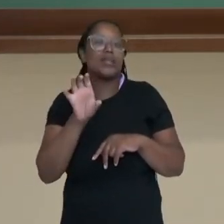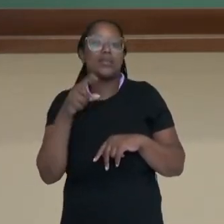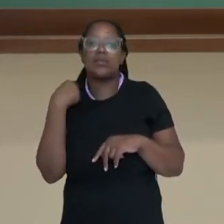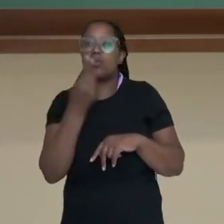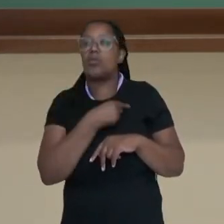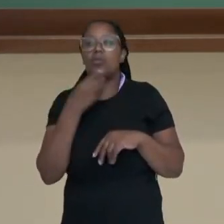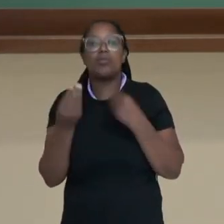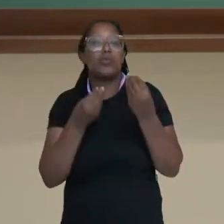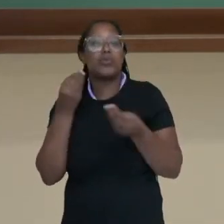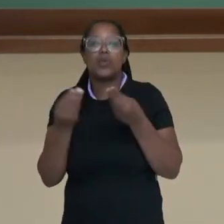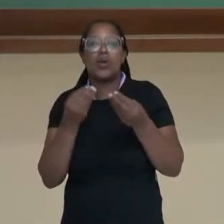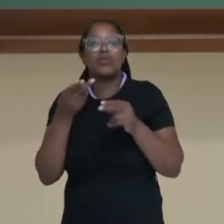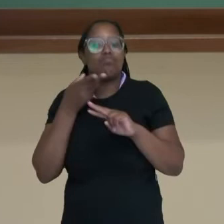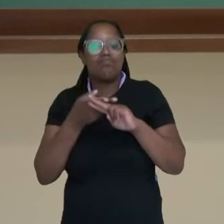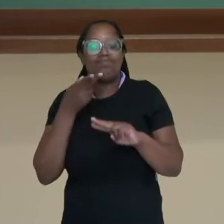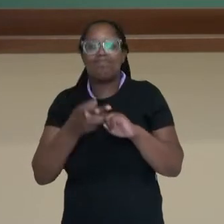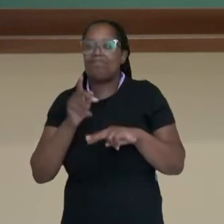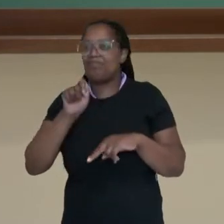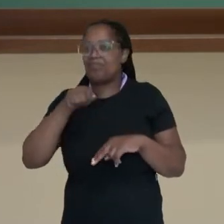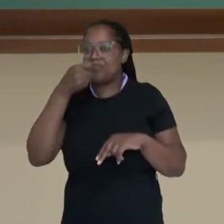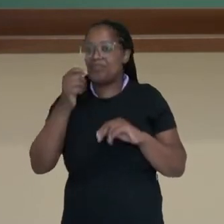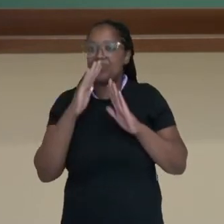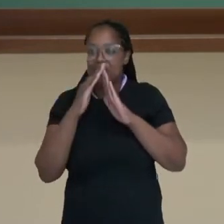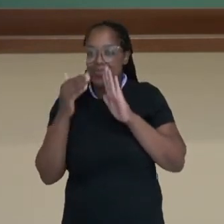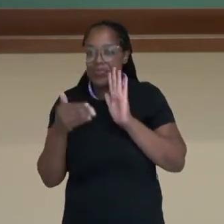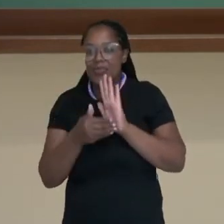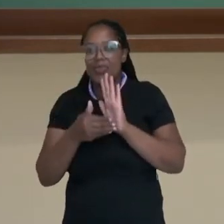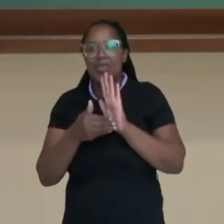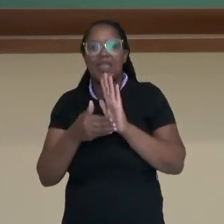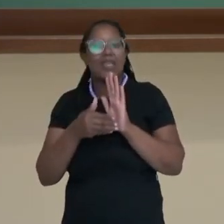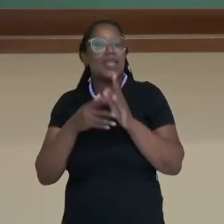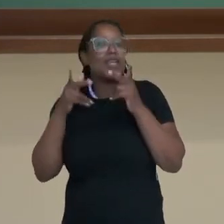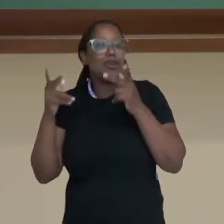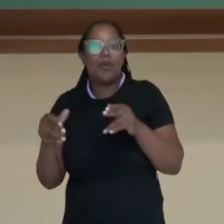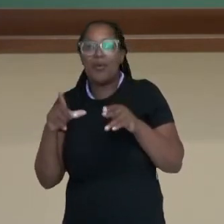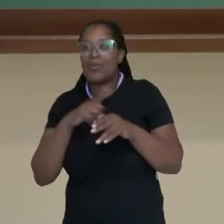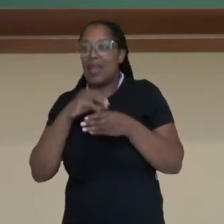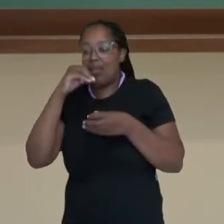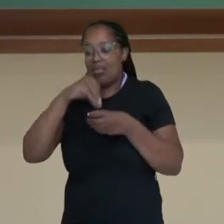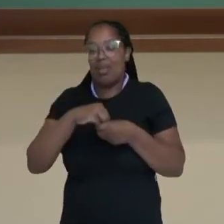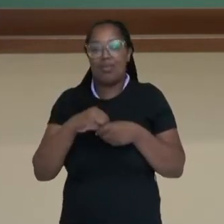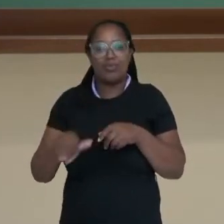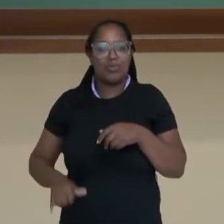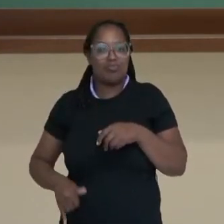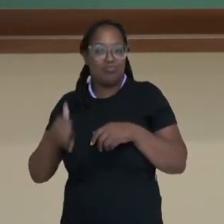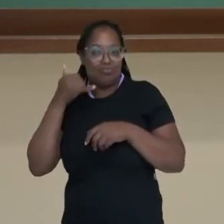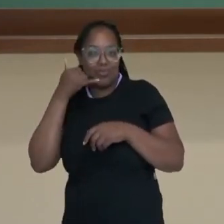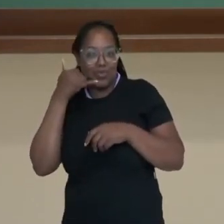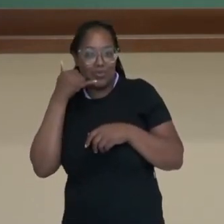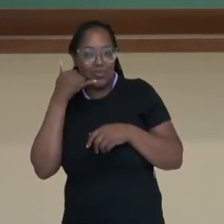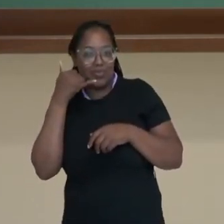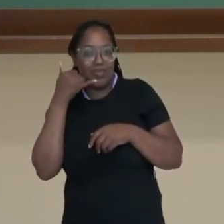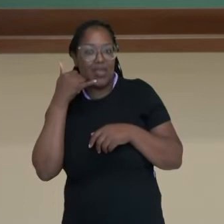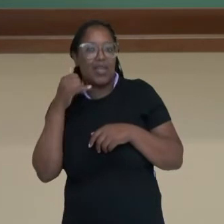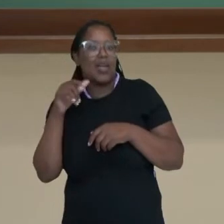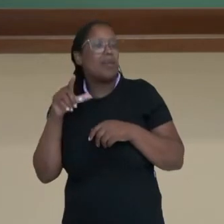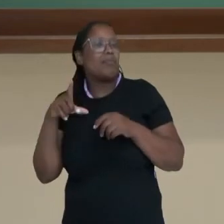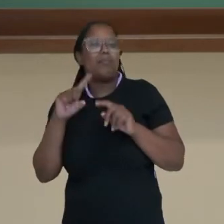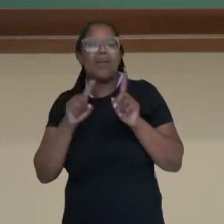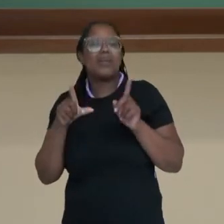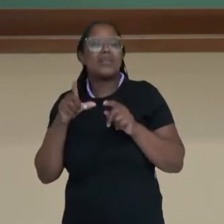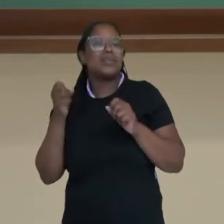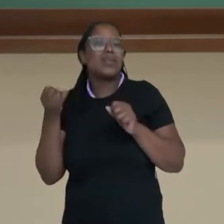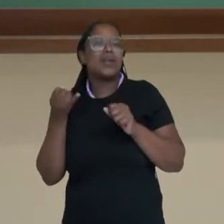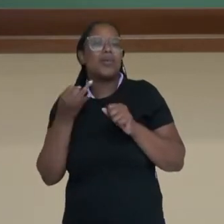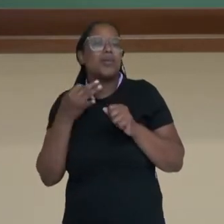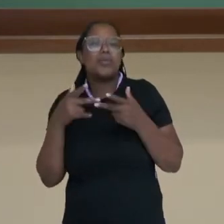utilizamos símbolos para tudo, né? A gente deu o exemplo aqui de aplicativo de celular, né? Mas o mundo simbólico é